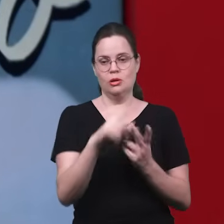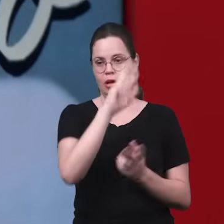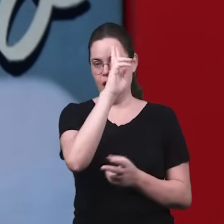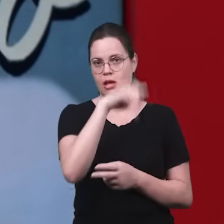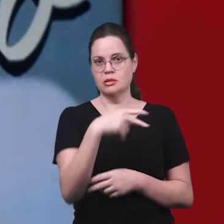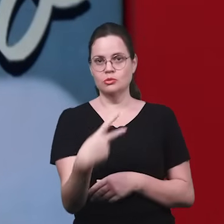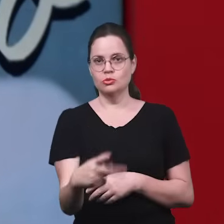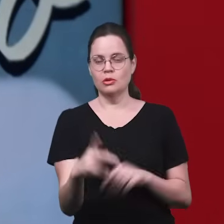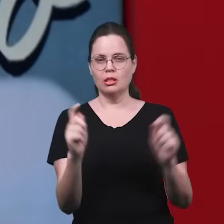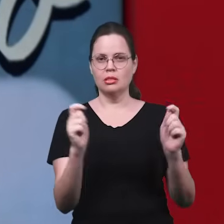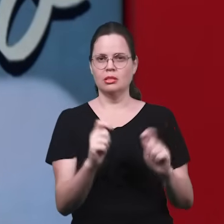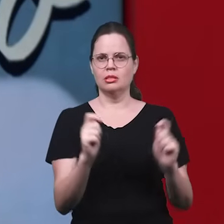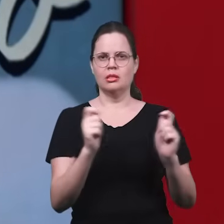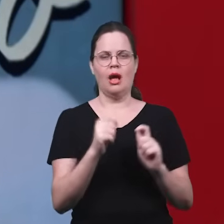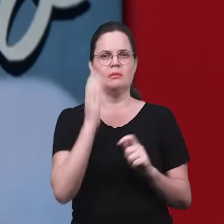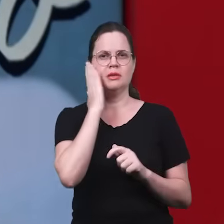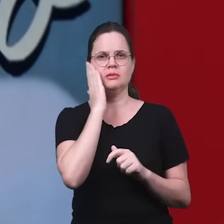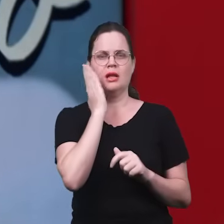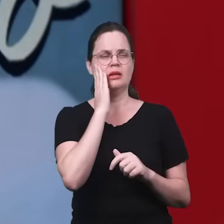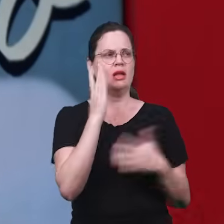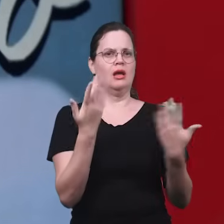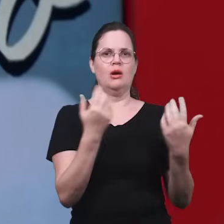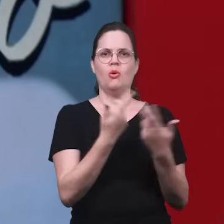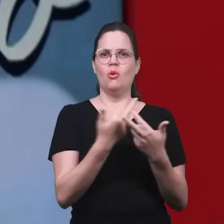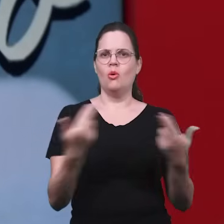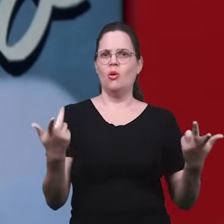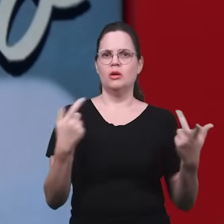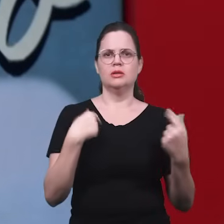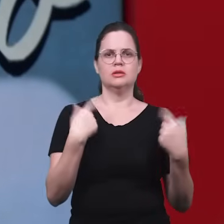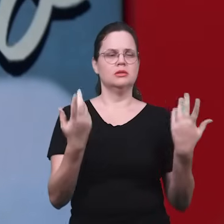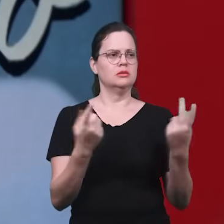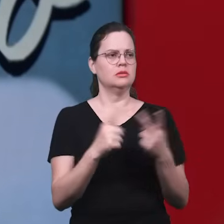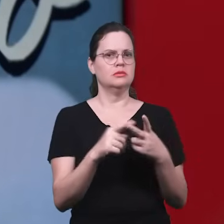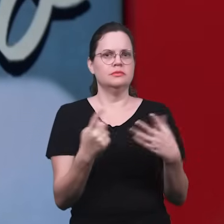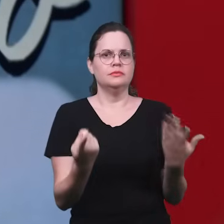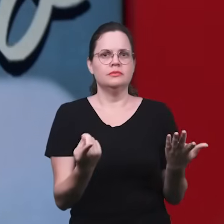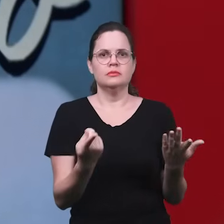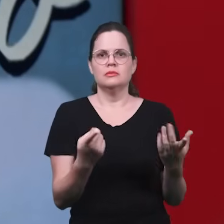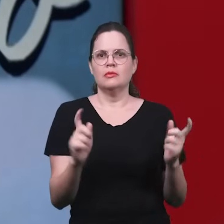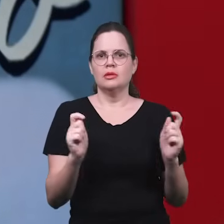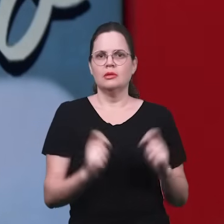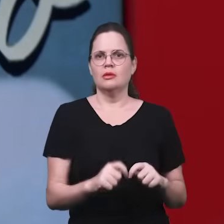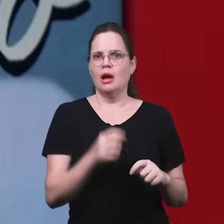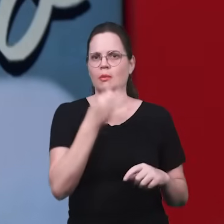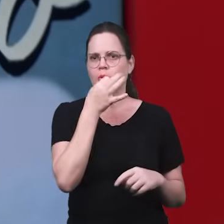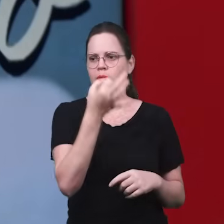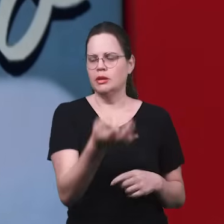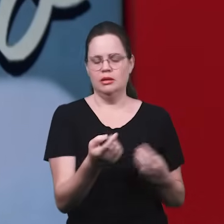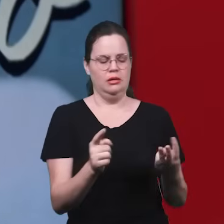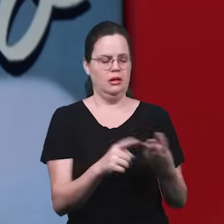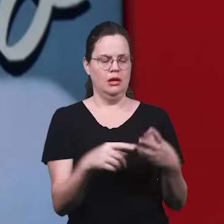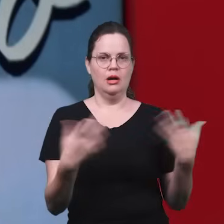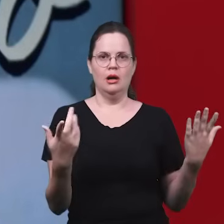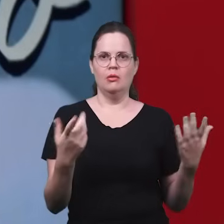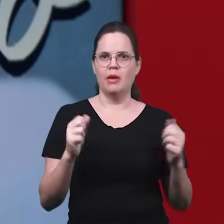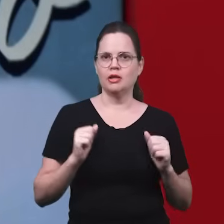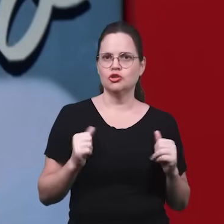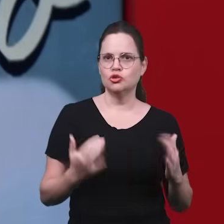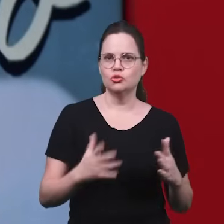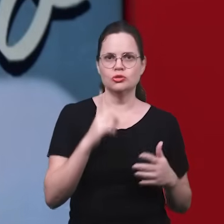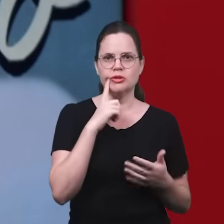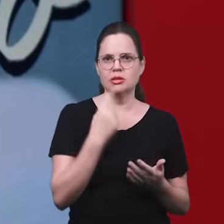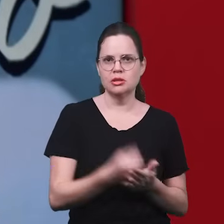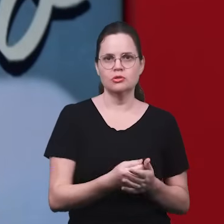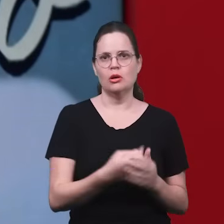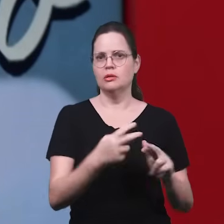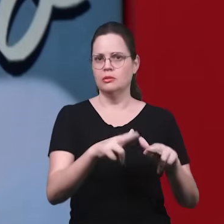razão, alcançar conclusões, partir, estabelecer suposições, premissas, porque a razão